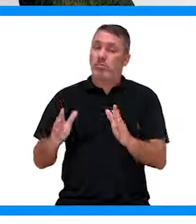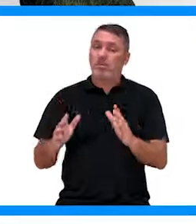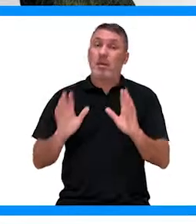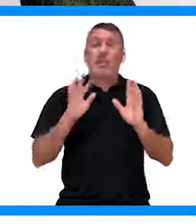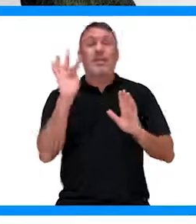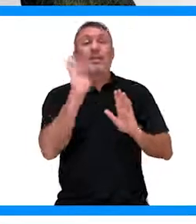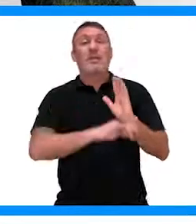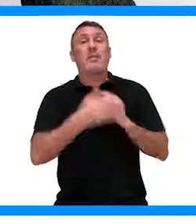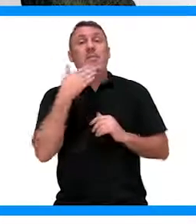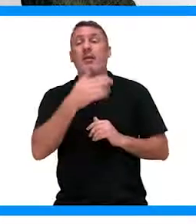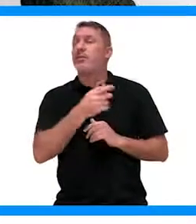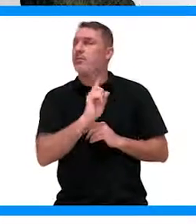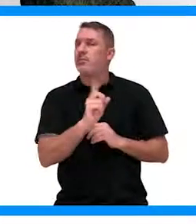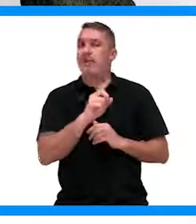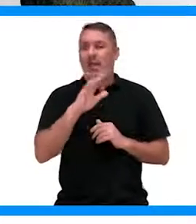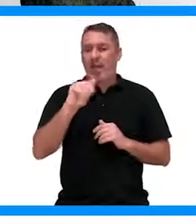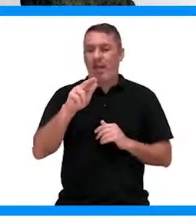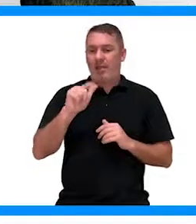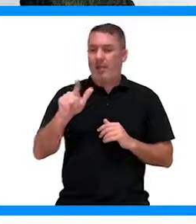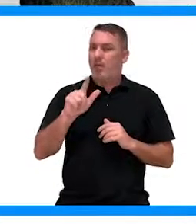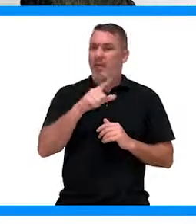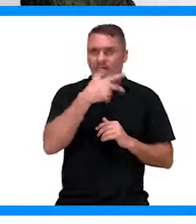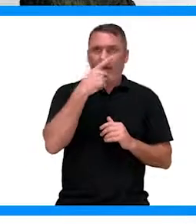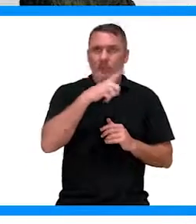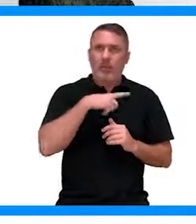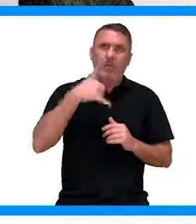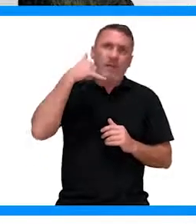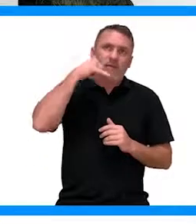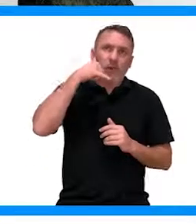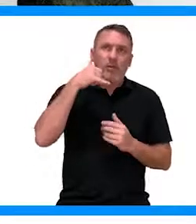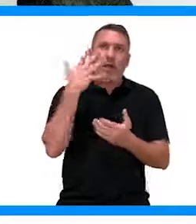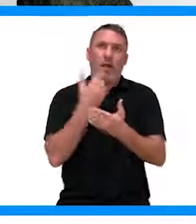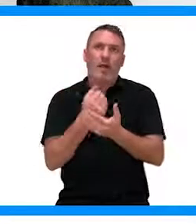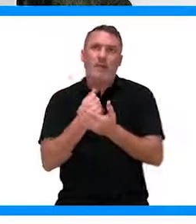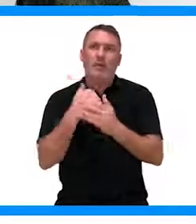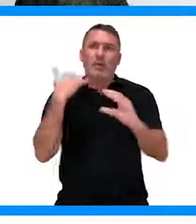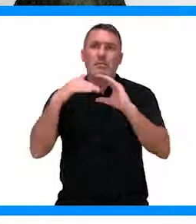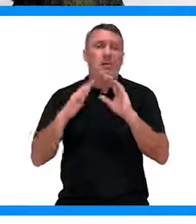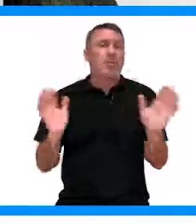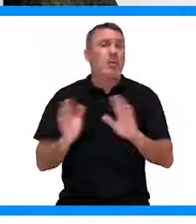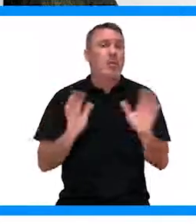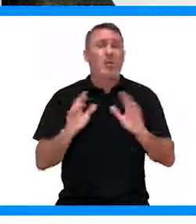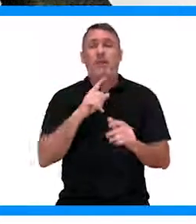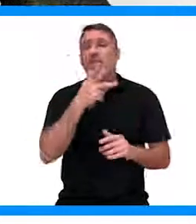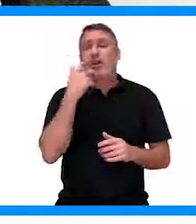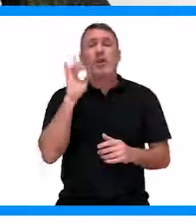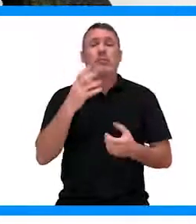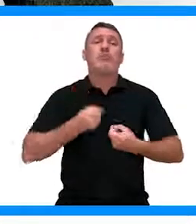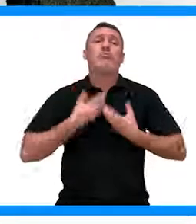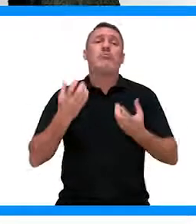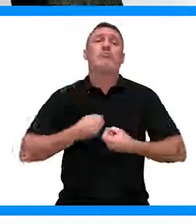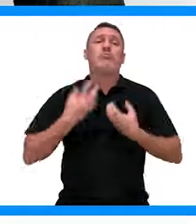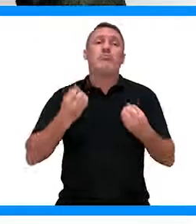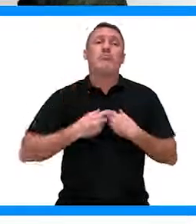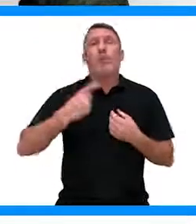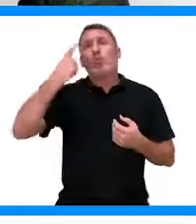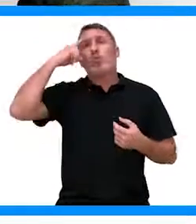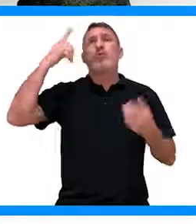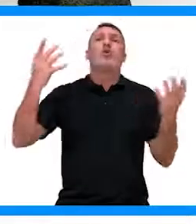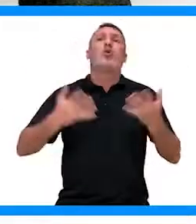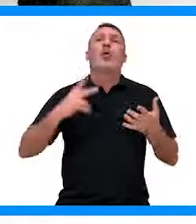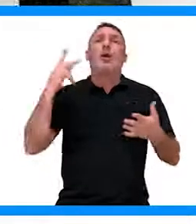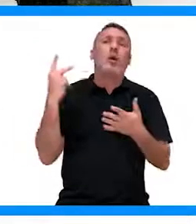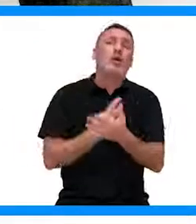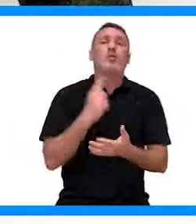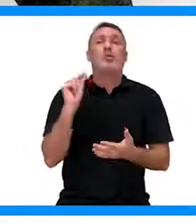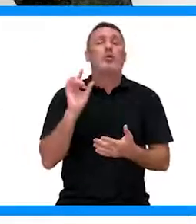em questão. Mas aí, lá no texto, ele não está falando que está numa conversa de telefone ou que está numa gravação. Não. Ele está apenas relatando